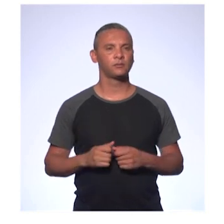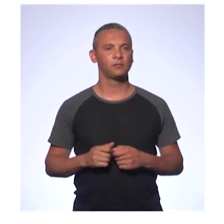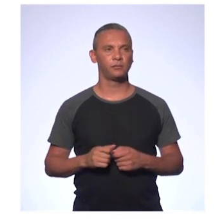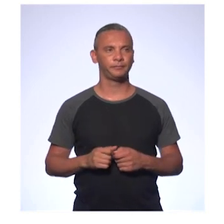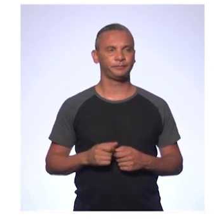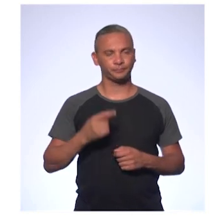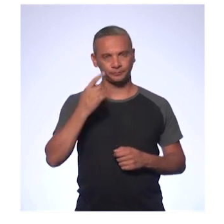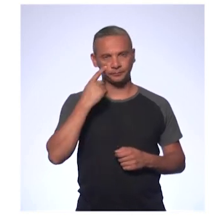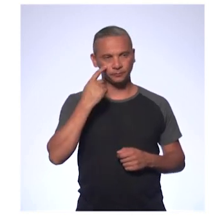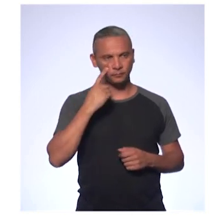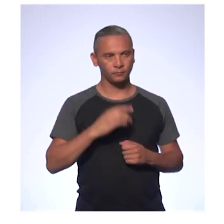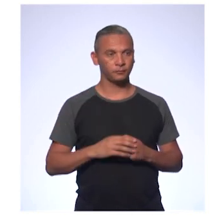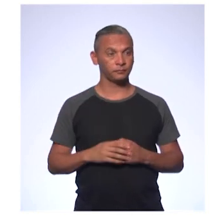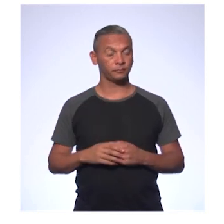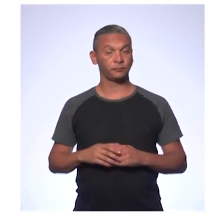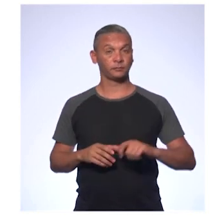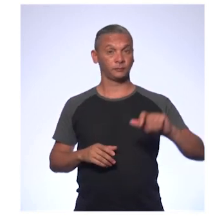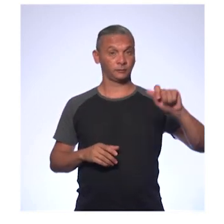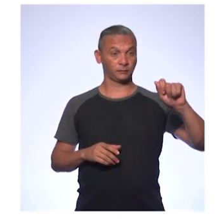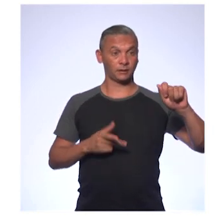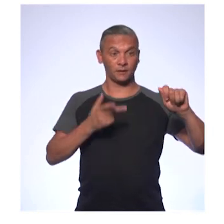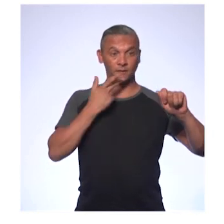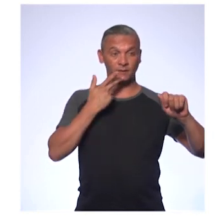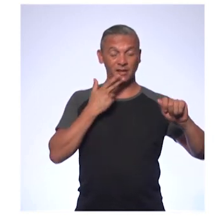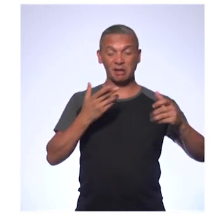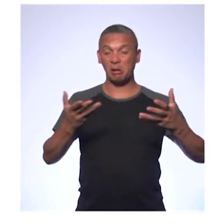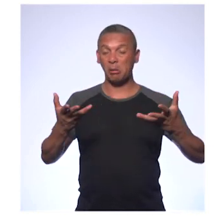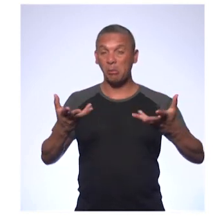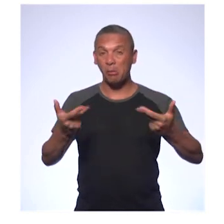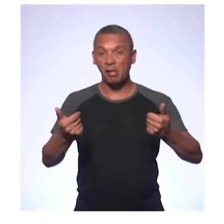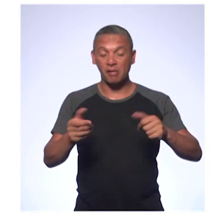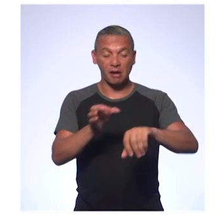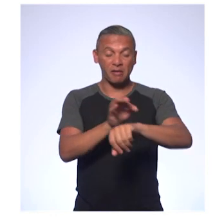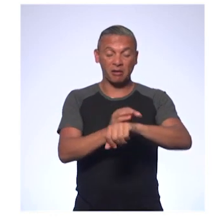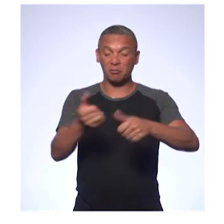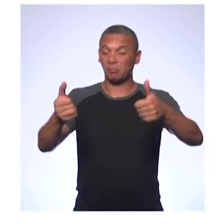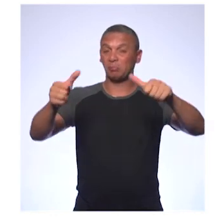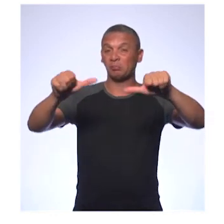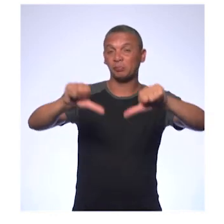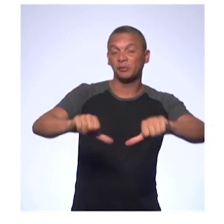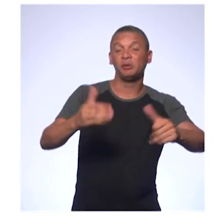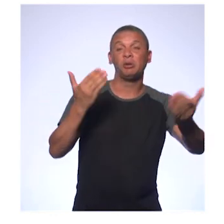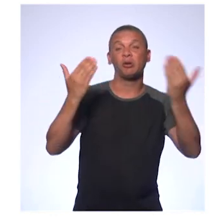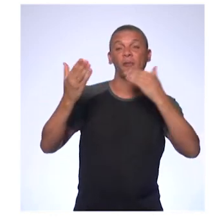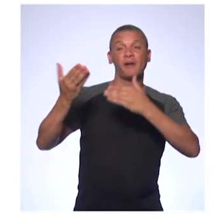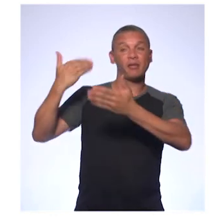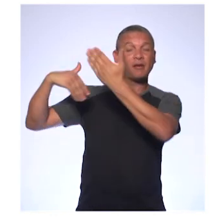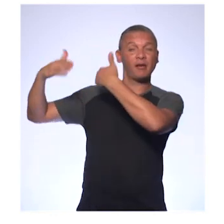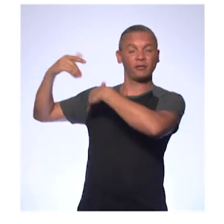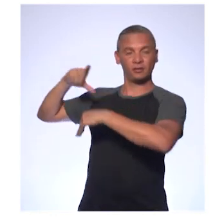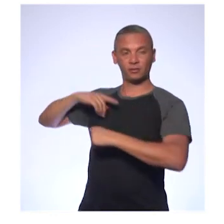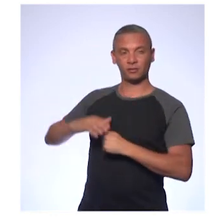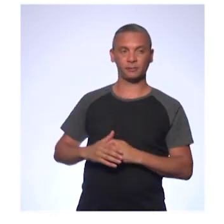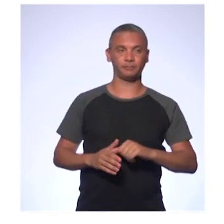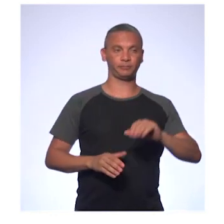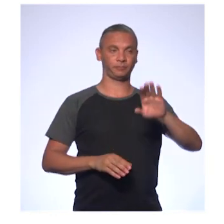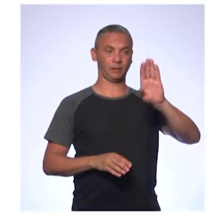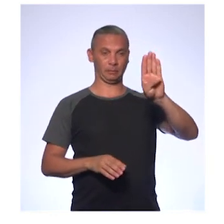Aí a gente tem, denunciando a má qualidade dos relógios modernos em relação aos antigos. B,